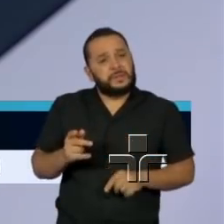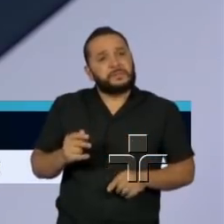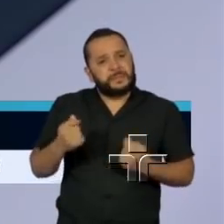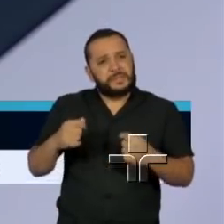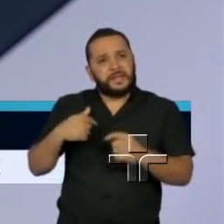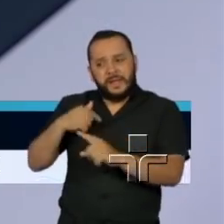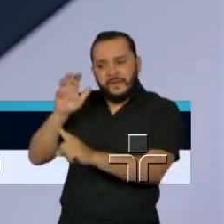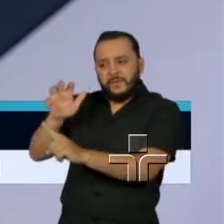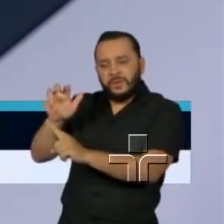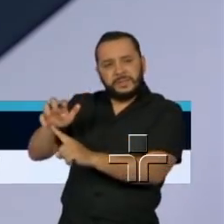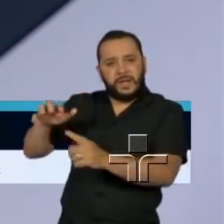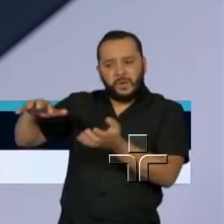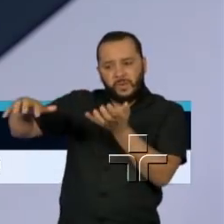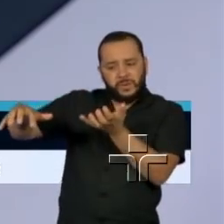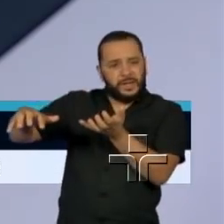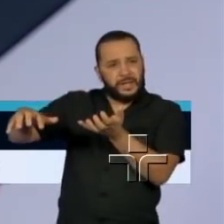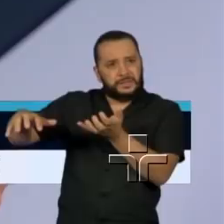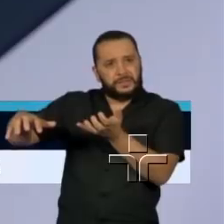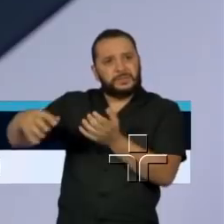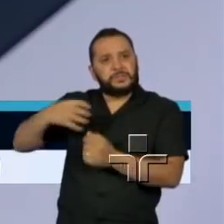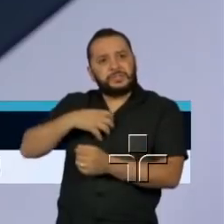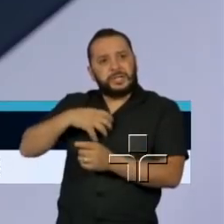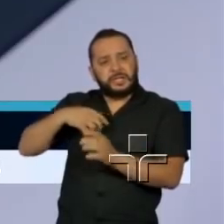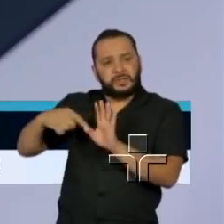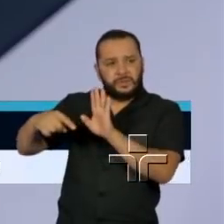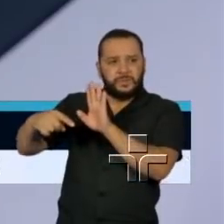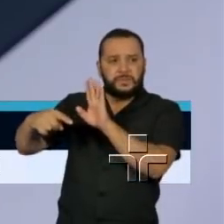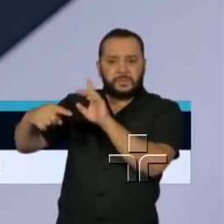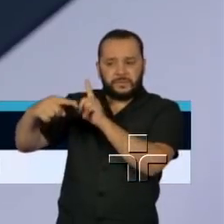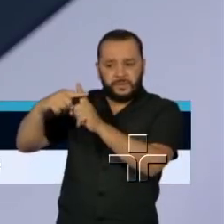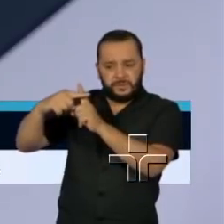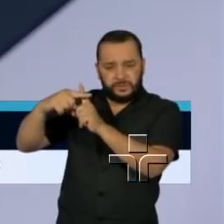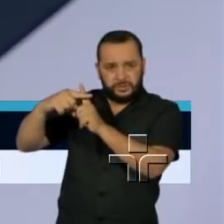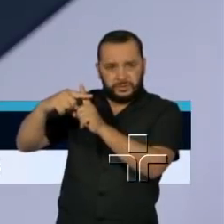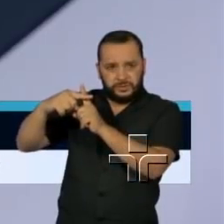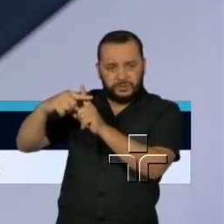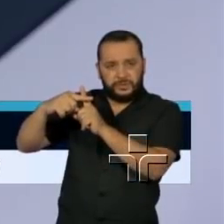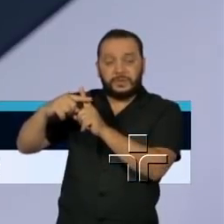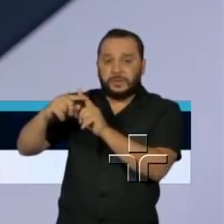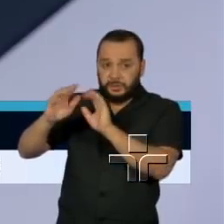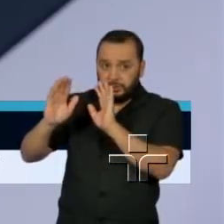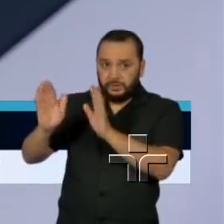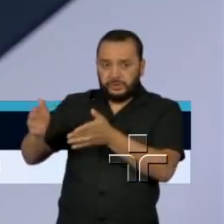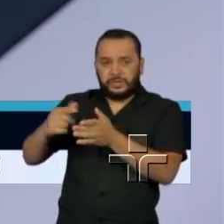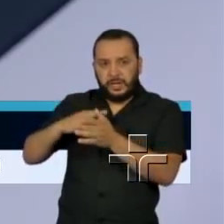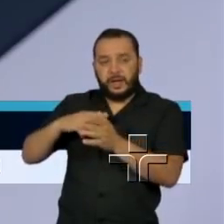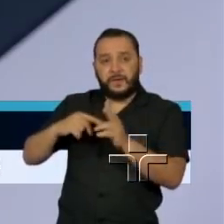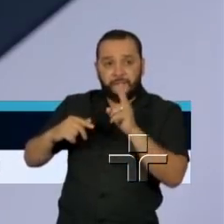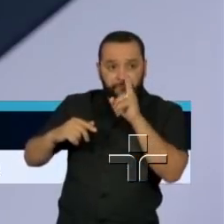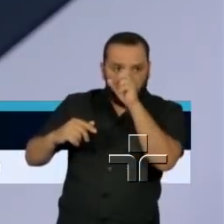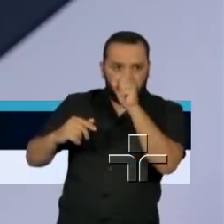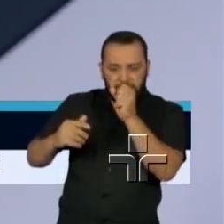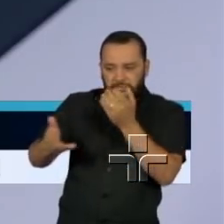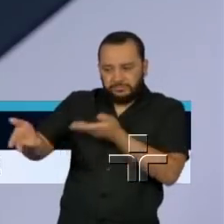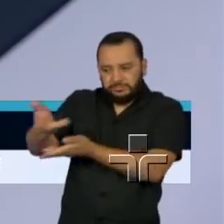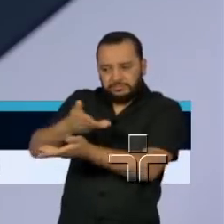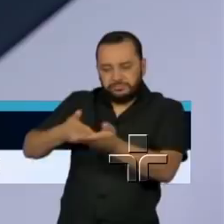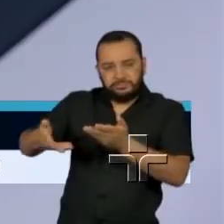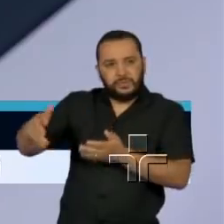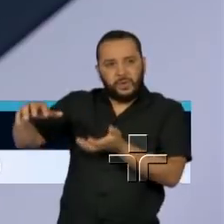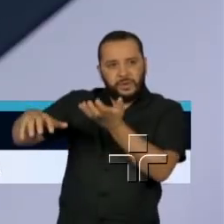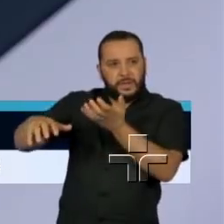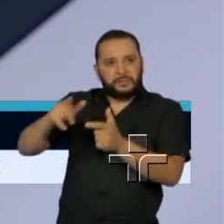positiva, para que haja uma ligação dessas forças com o Congresso, para que nós tenhamos soluções melhores para o